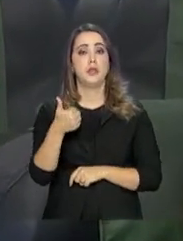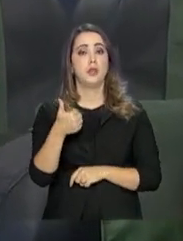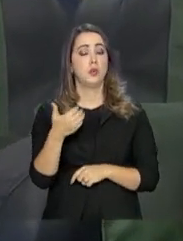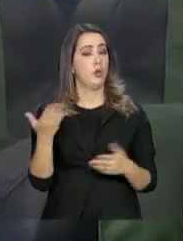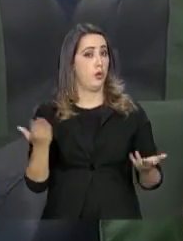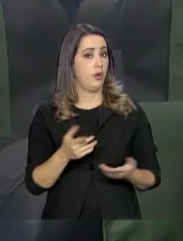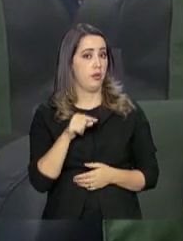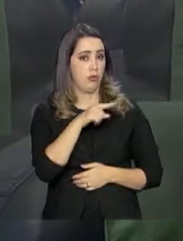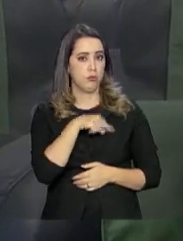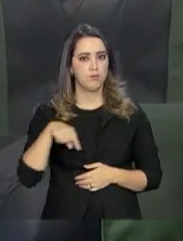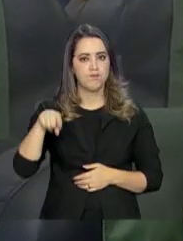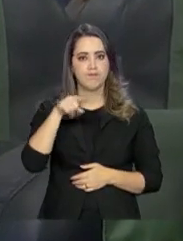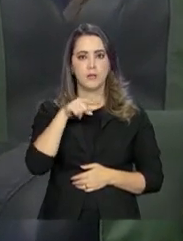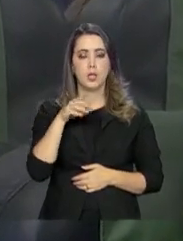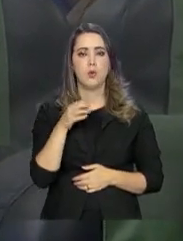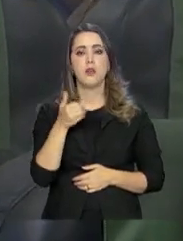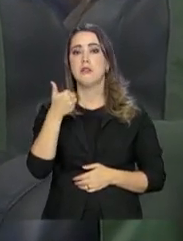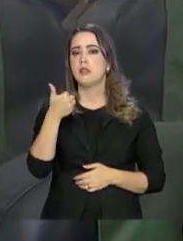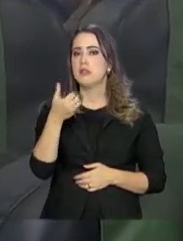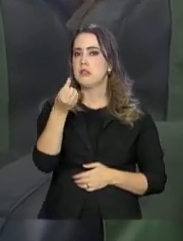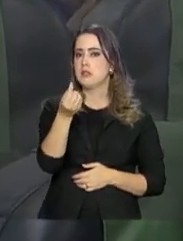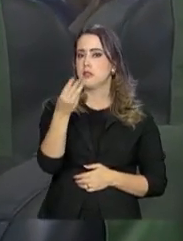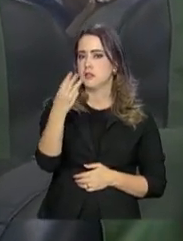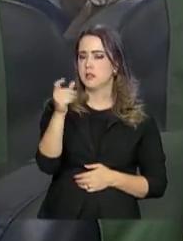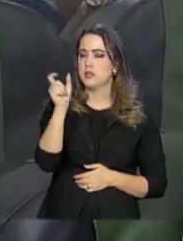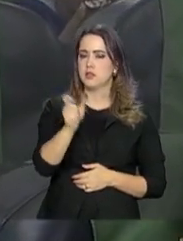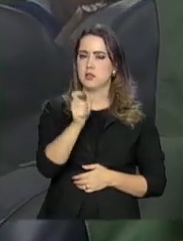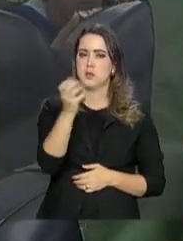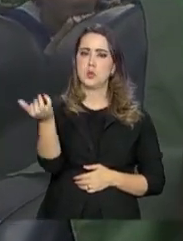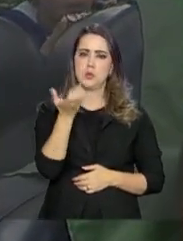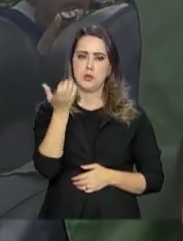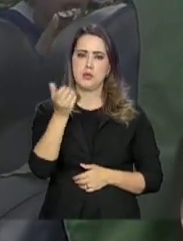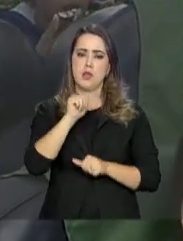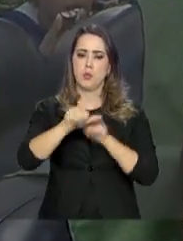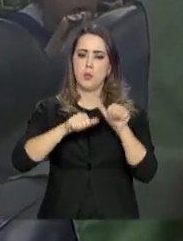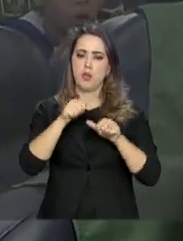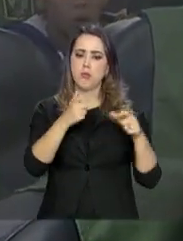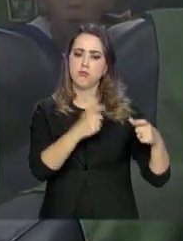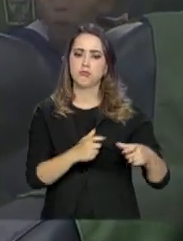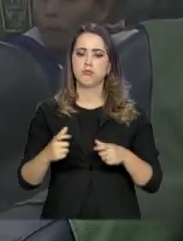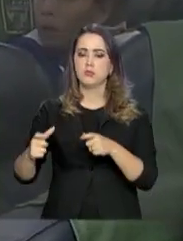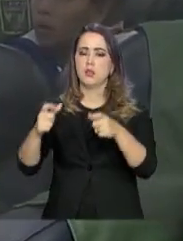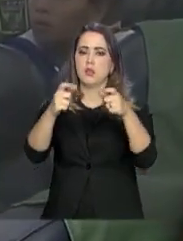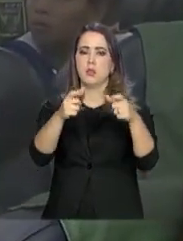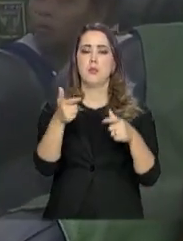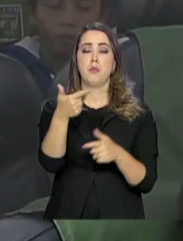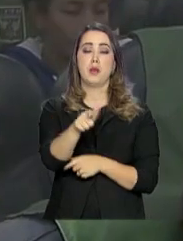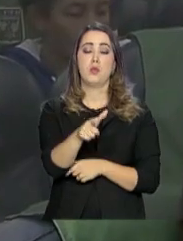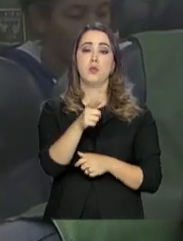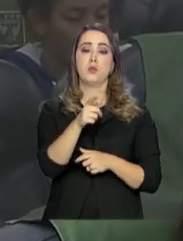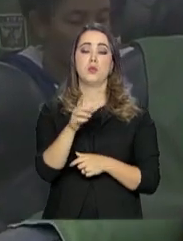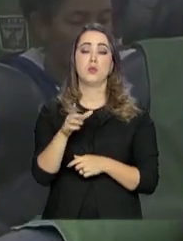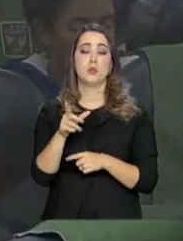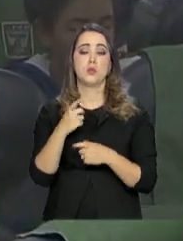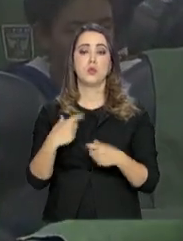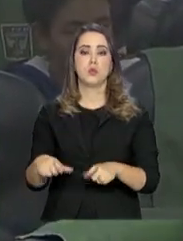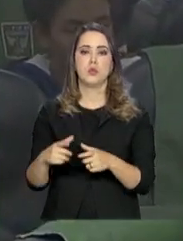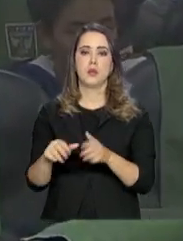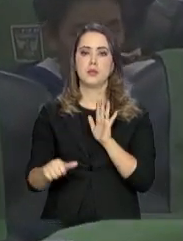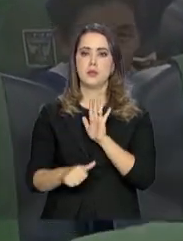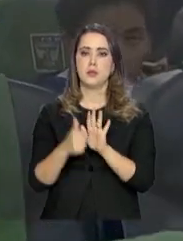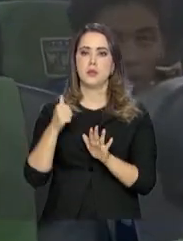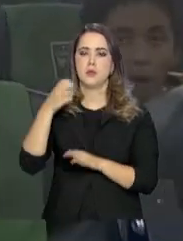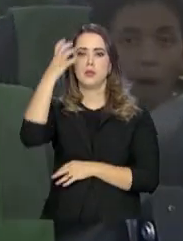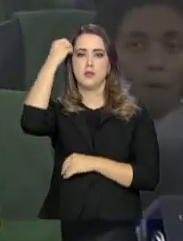imigrantes venezuelanos que demonstraram interesse e aceitaram participar do processo de interiorização no Brasil. Na primeira parte